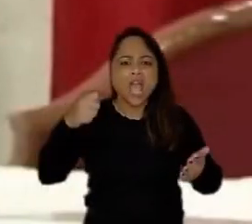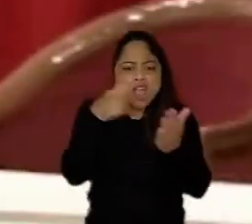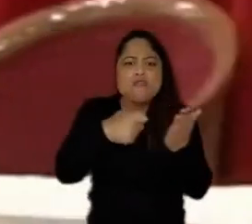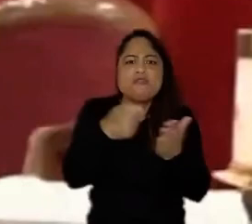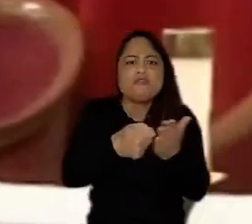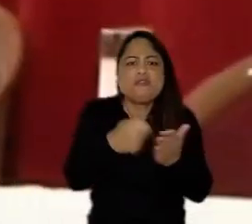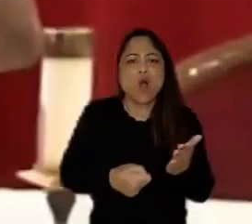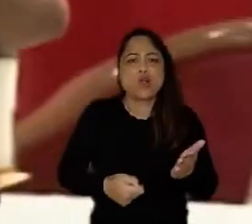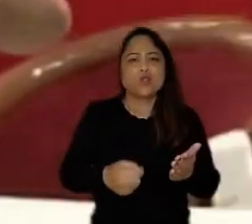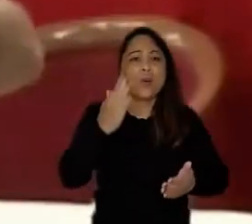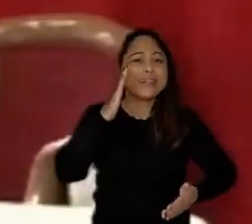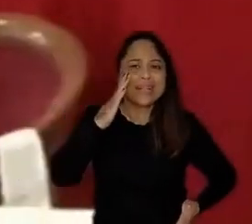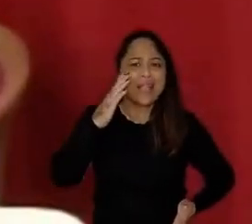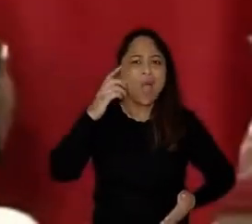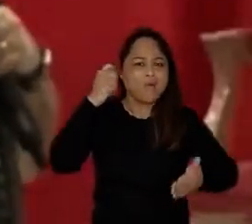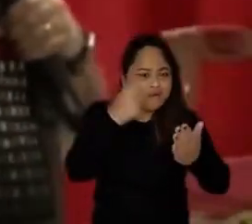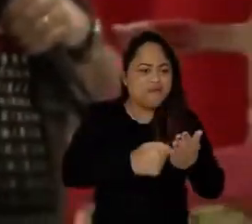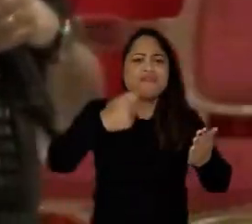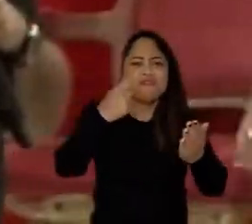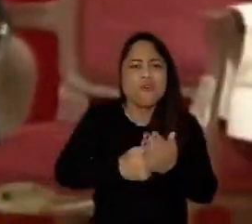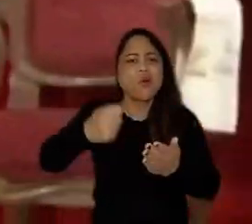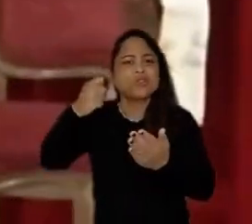quem está do seu lado: esforço.